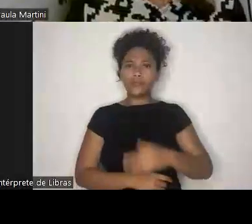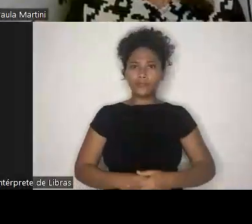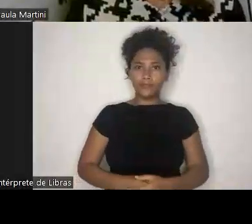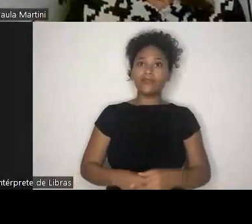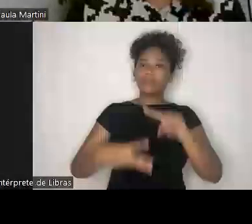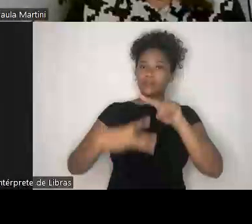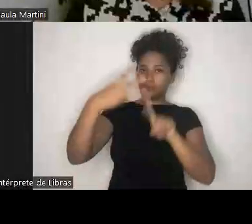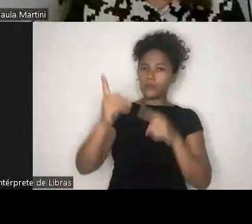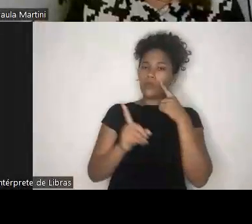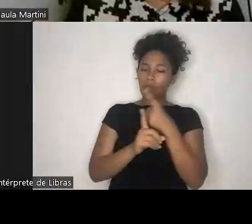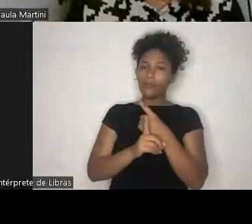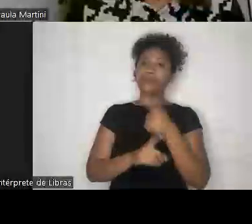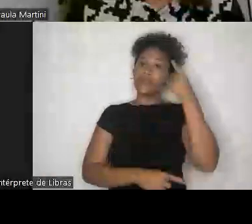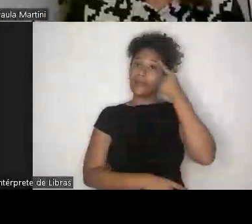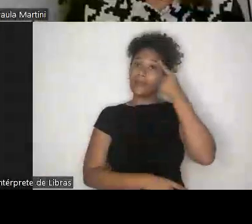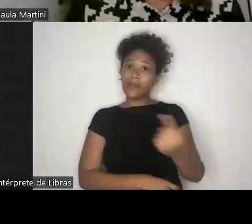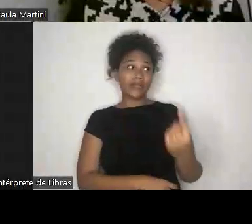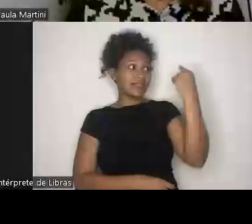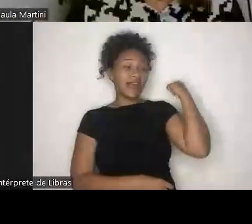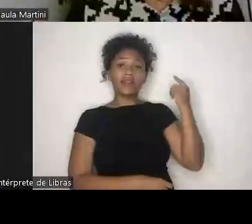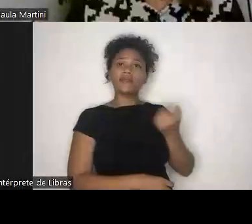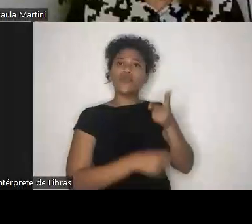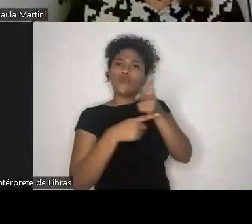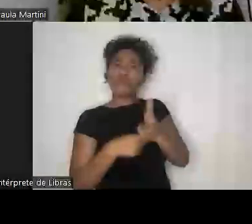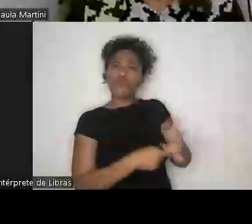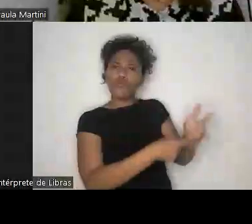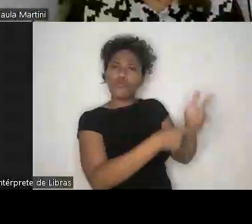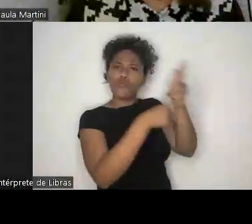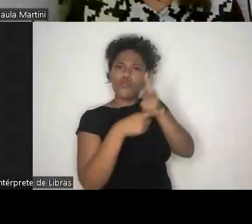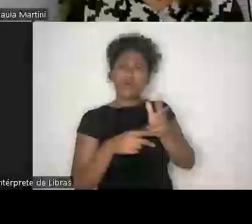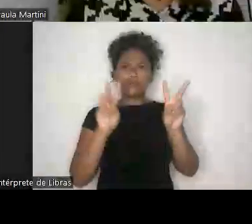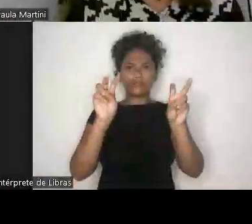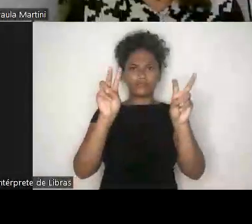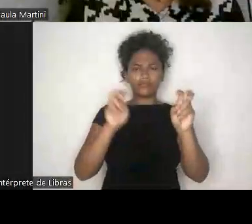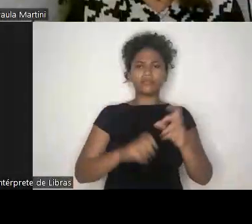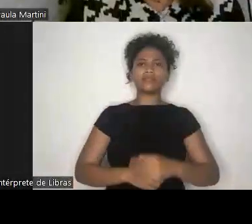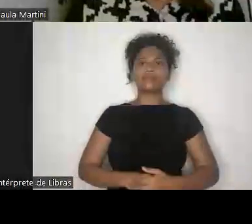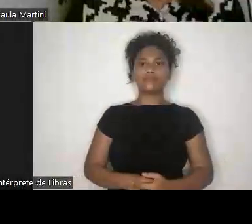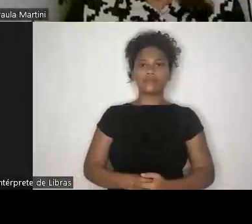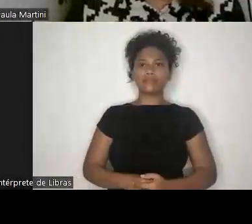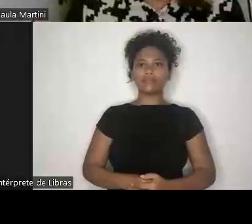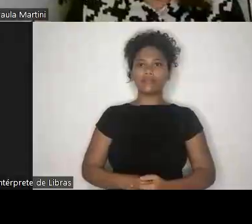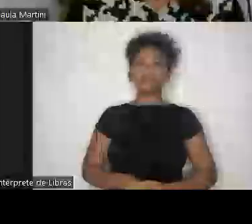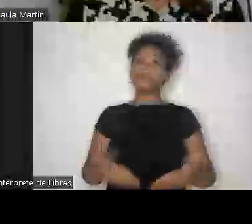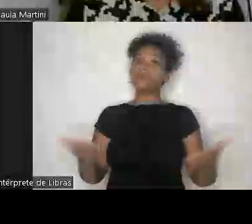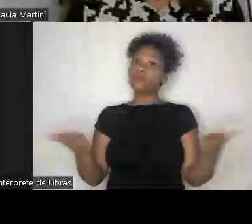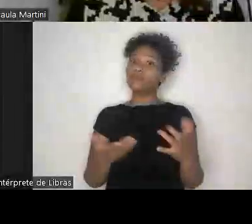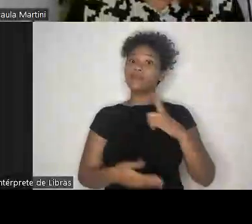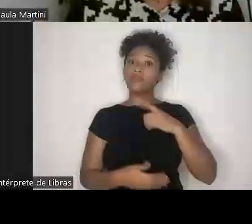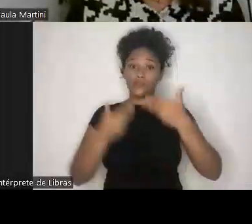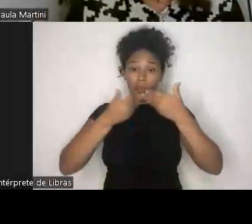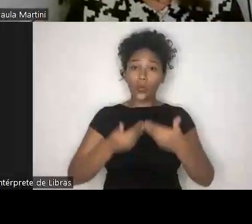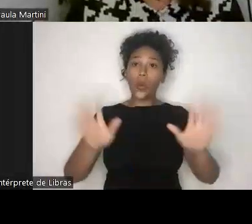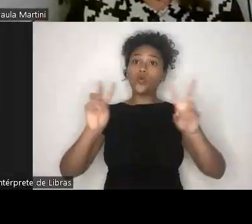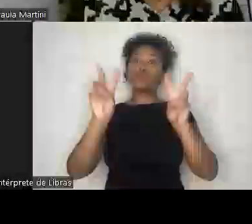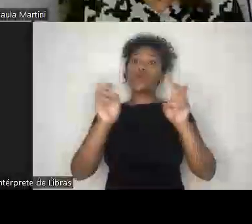semana passada tivemos audiovisual com Sabrina Fidalgo Bebeto Abrantes e Dani da corte hoje estamos abrindo o módulo